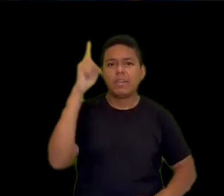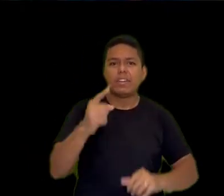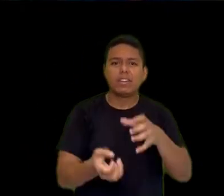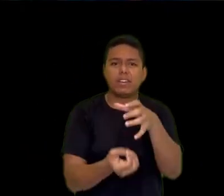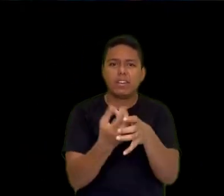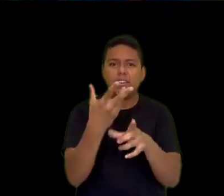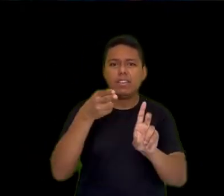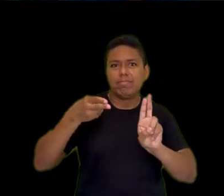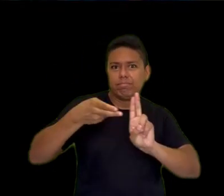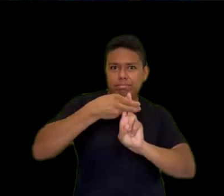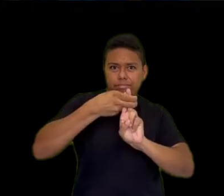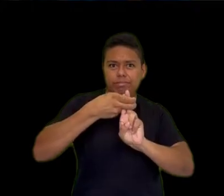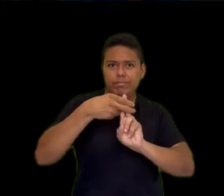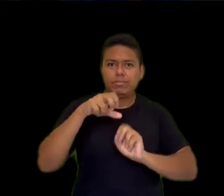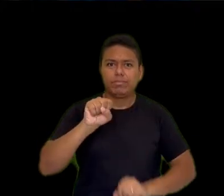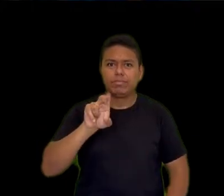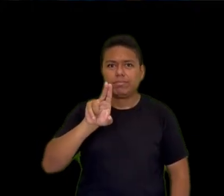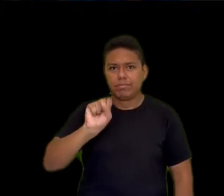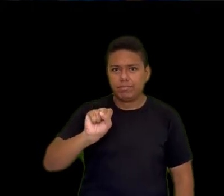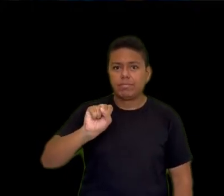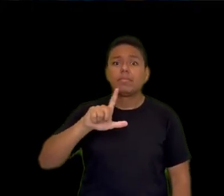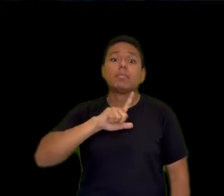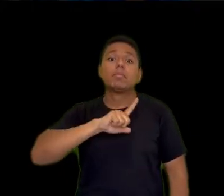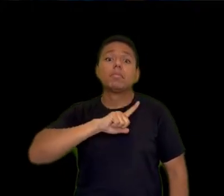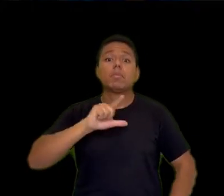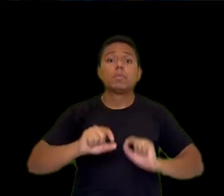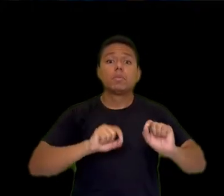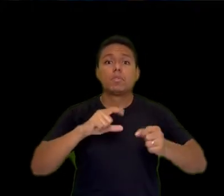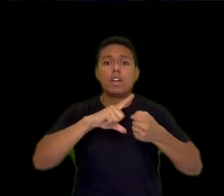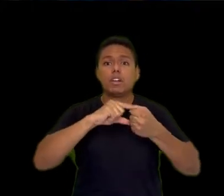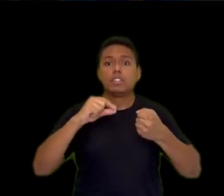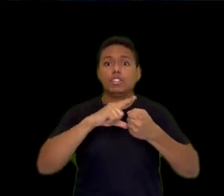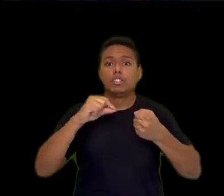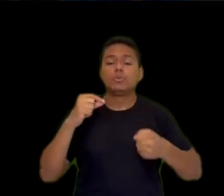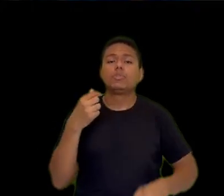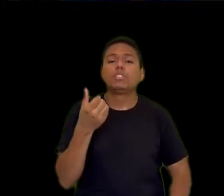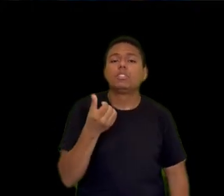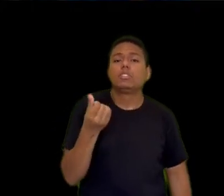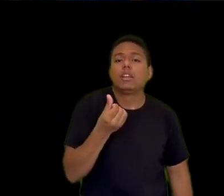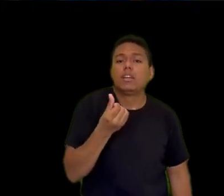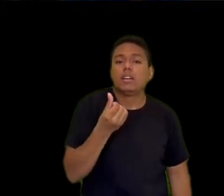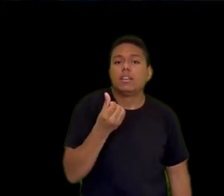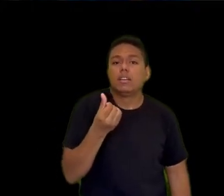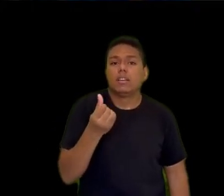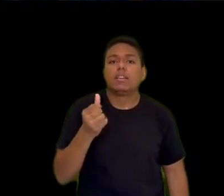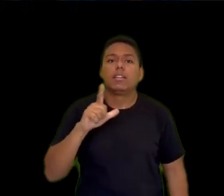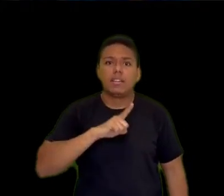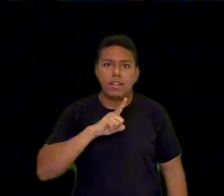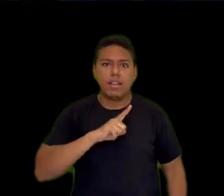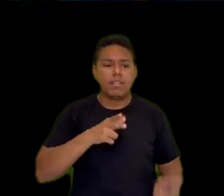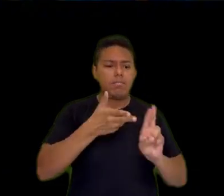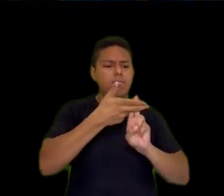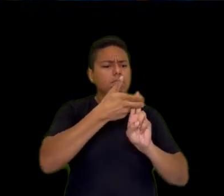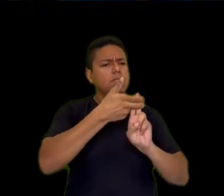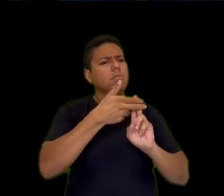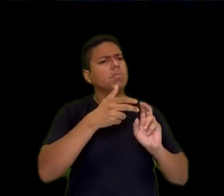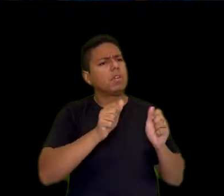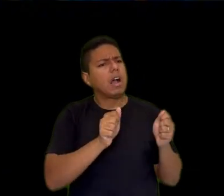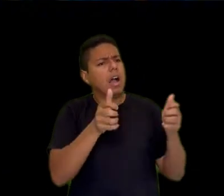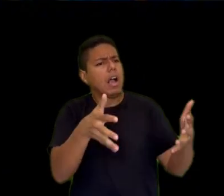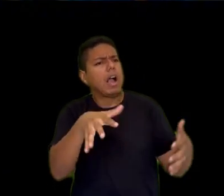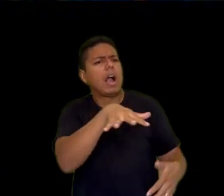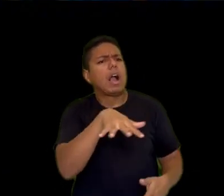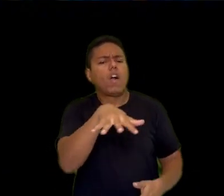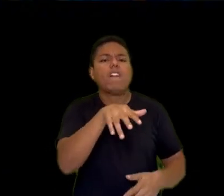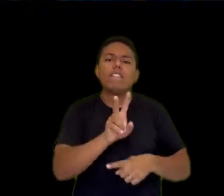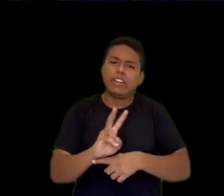artigo 6º, estão incluídos no campo da atuação do SUS as ações de vigilância sanitária,